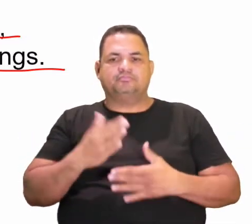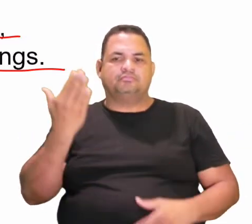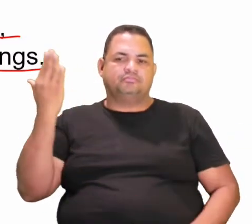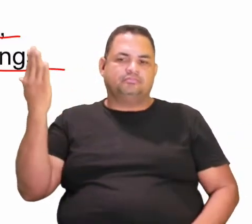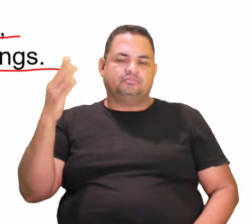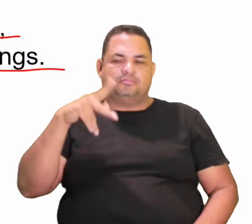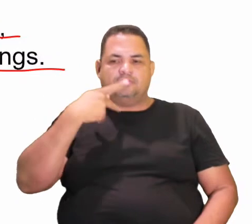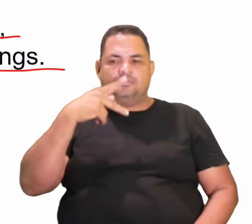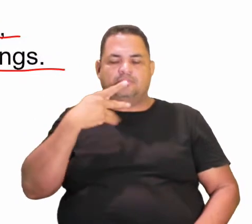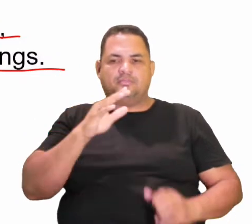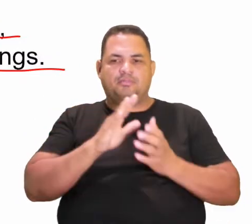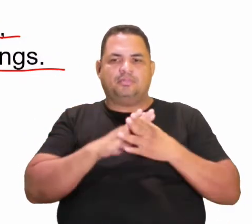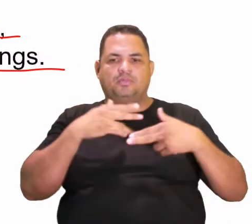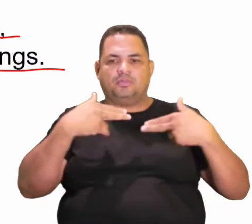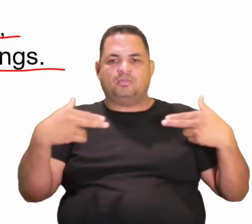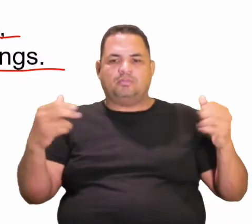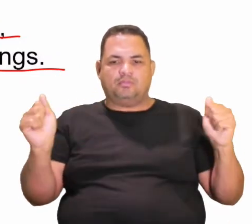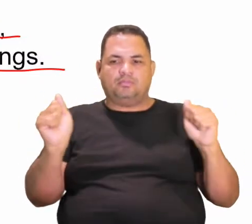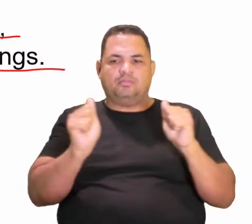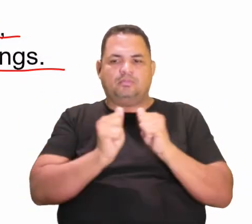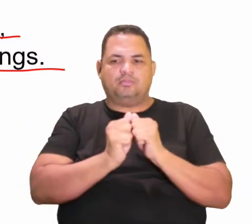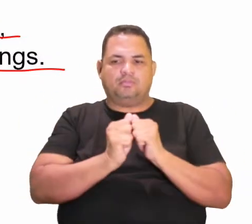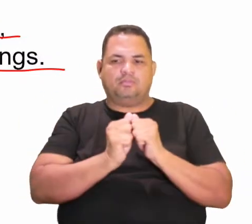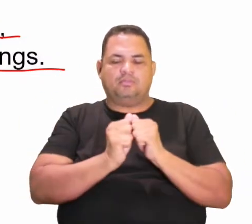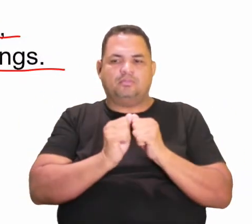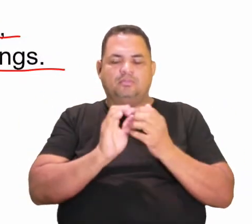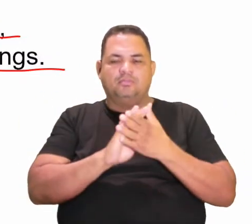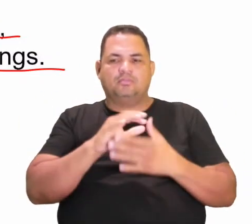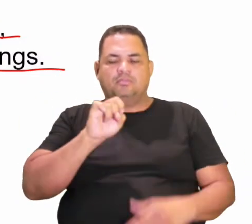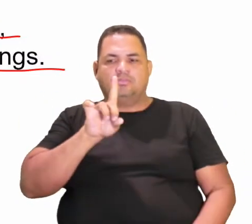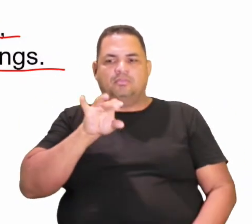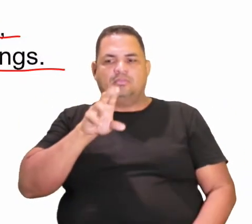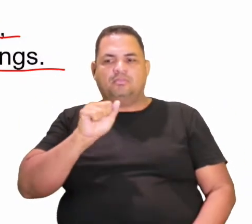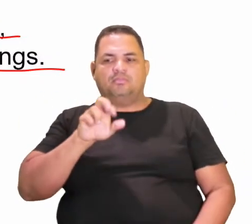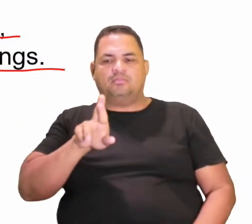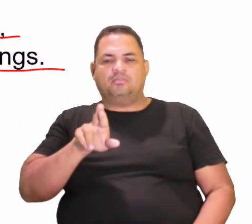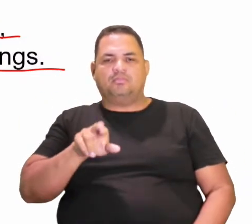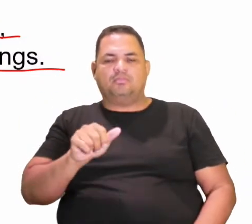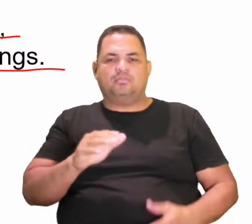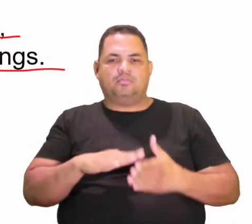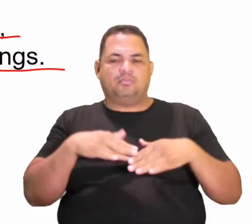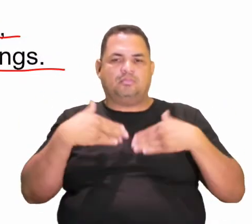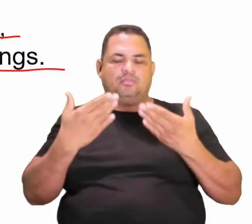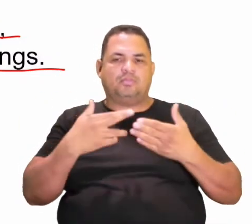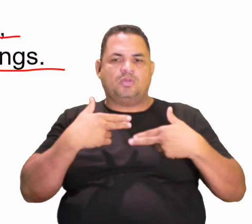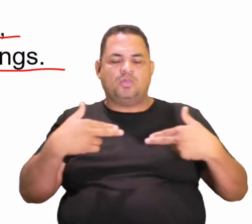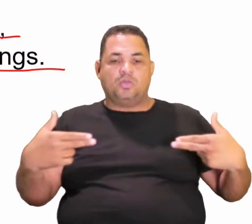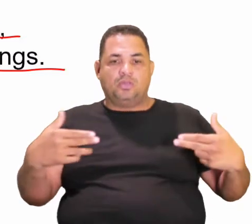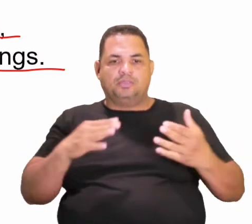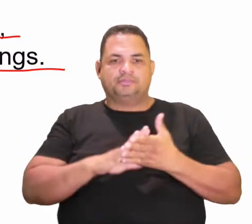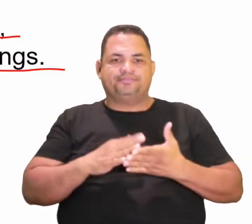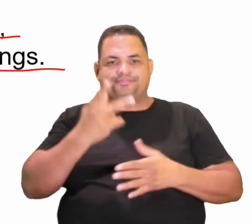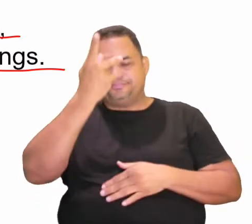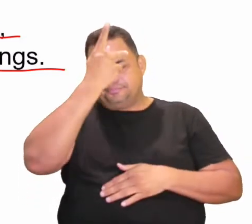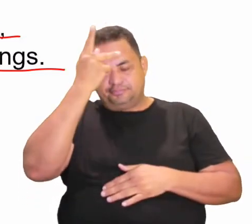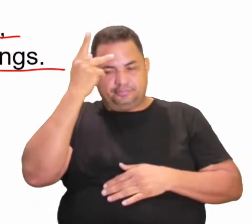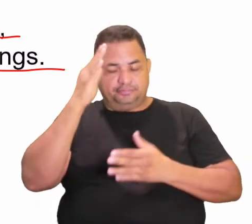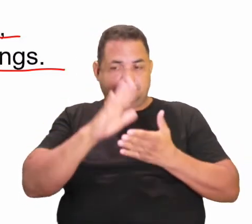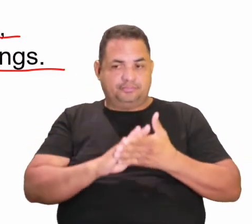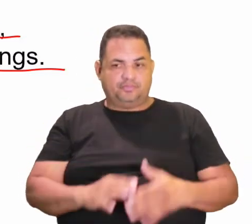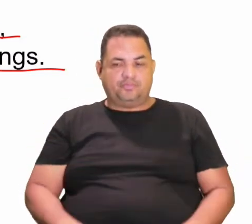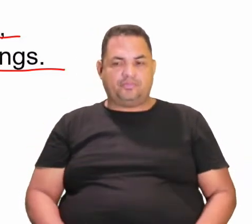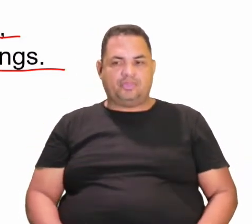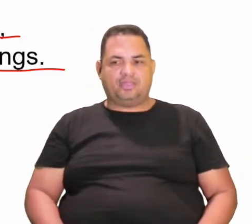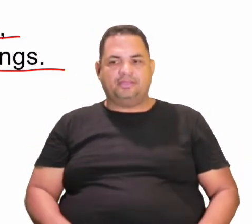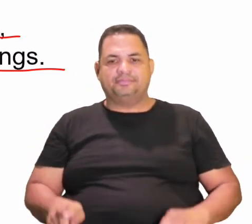para falar o quê? De coisas que estão próximas no singular, ou pessoas, quando eu falo coisas, ou esqueço pessoas, mas, gente,